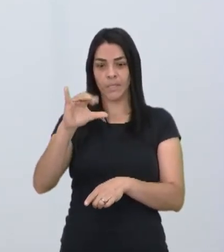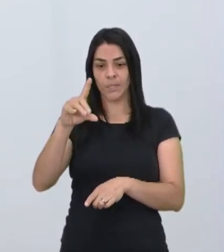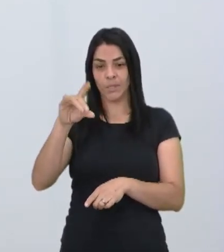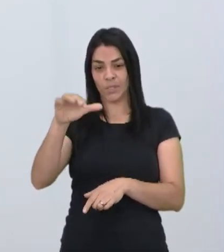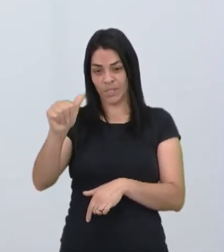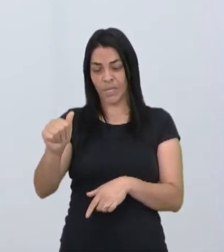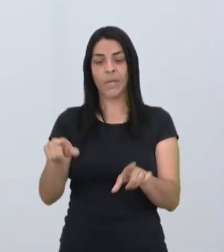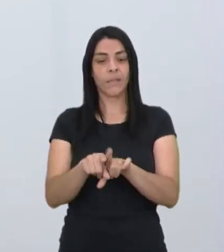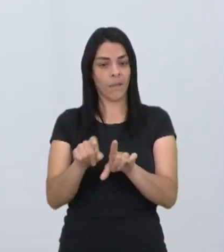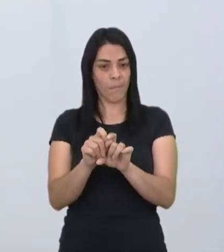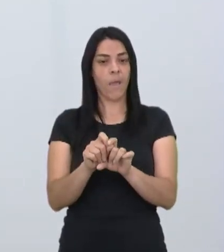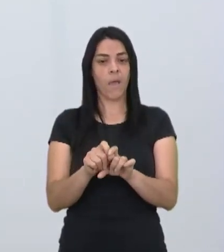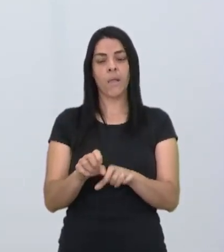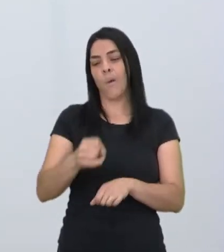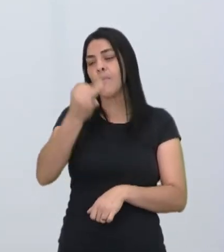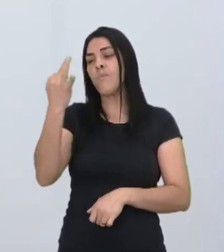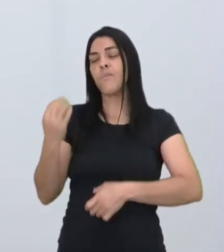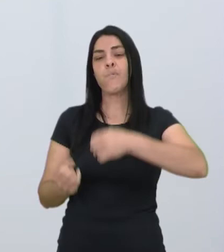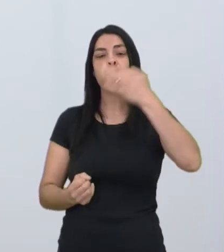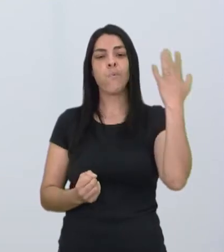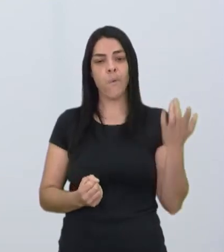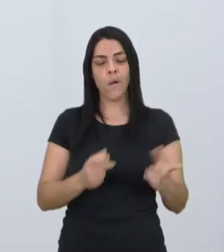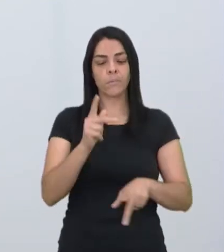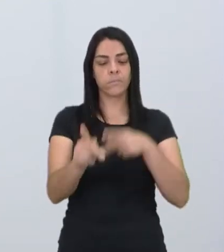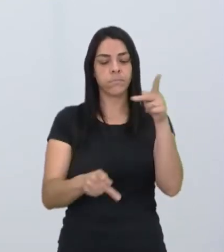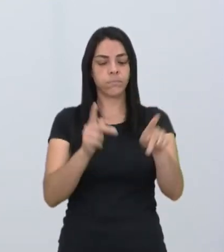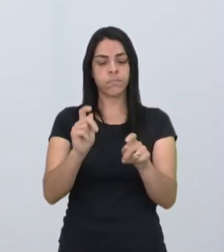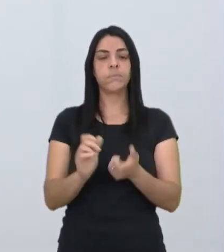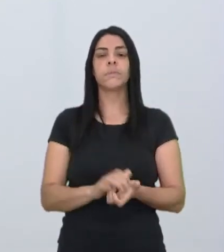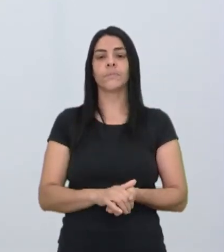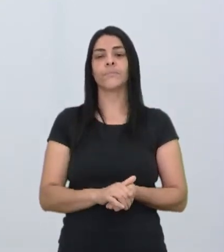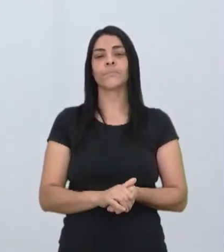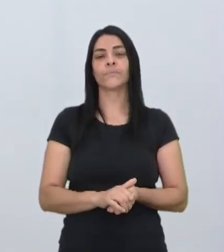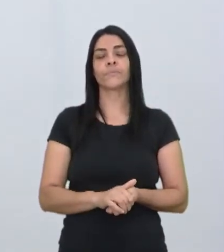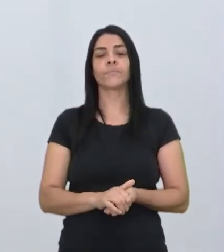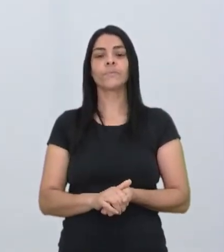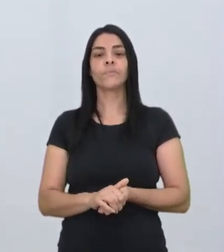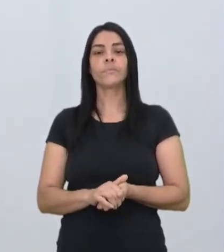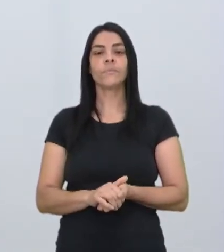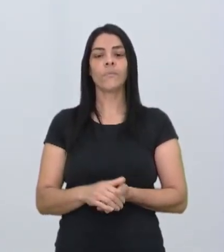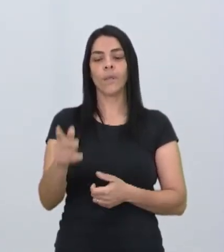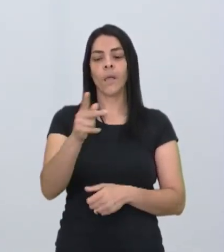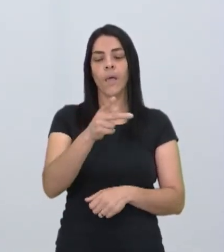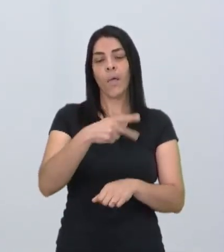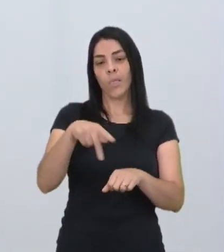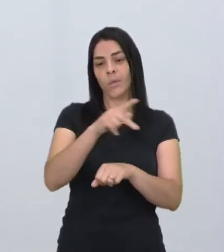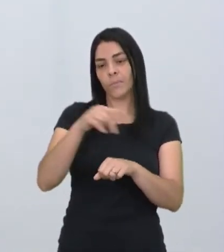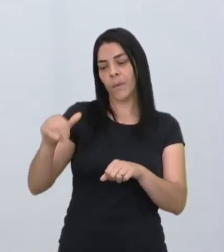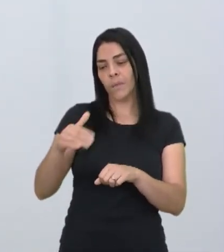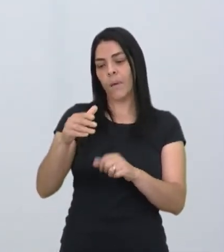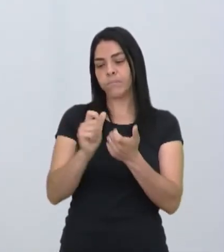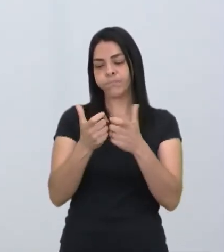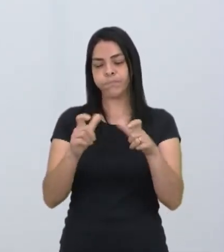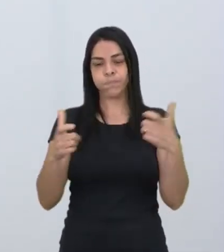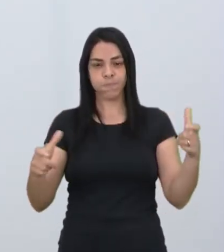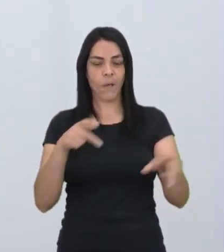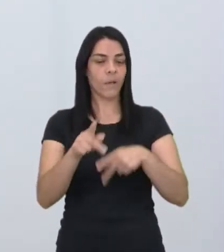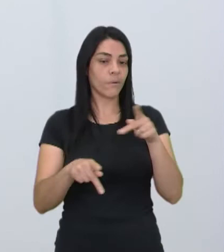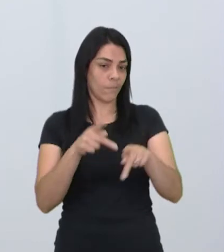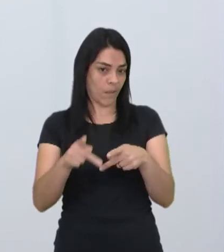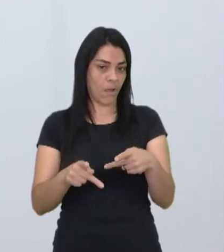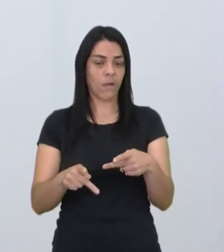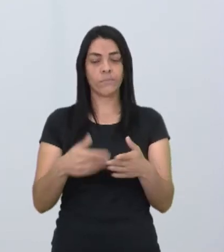de habitantes aí, né, nos países mais populosos, e aí a gente vai entender um pouco melhor o porquê disso.